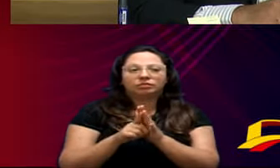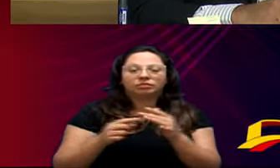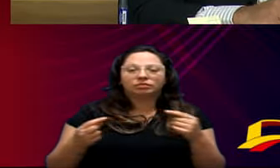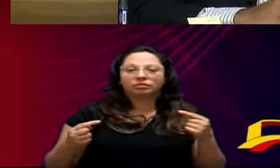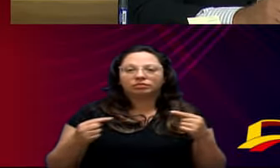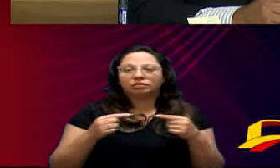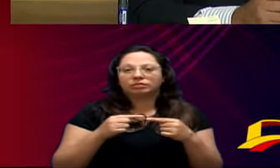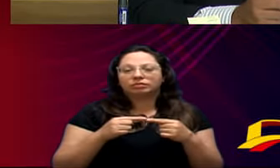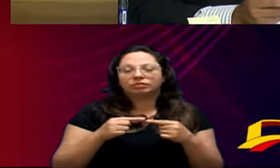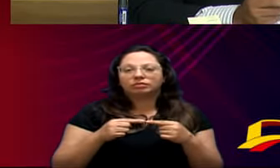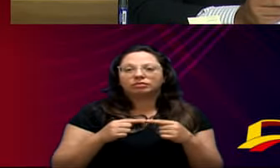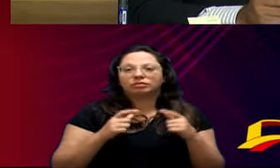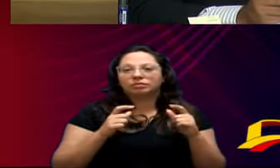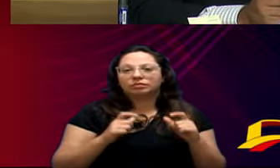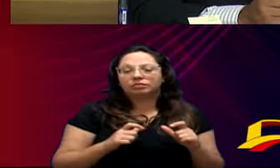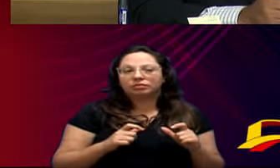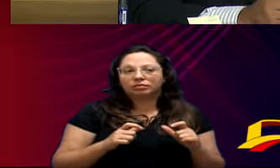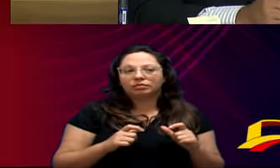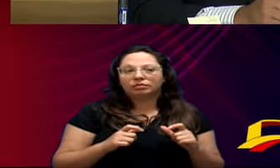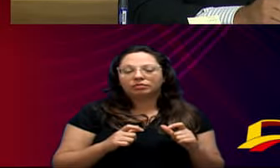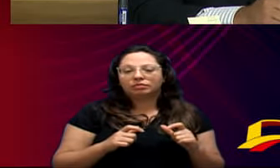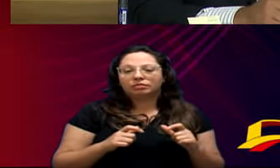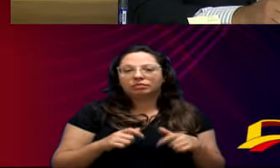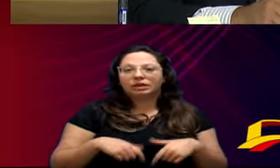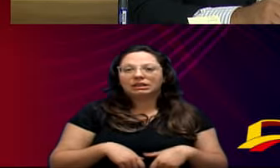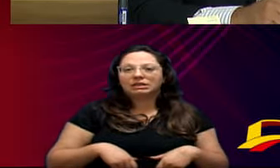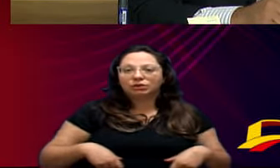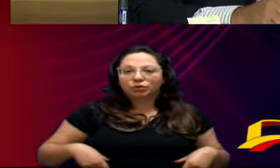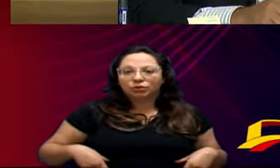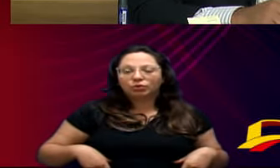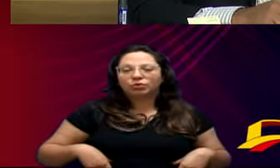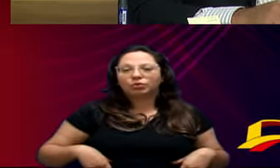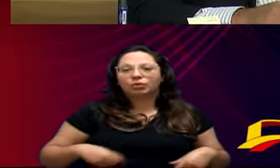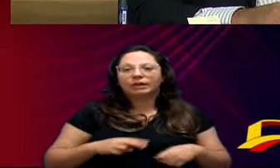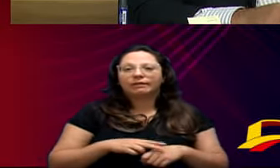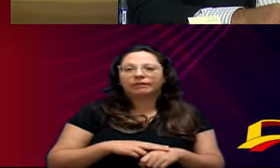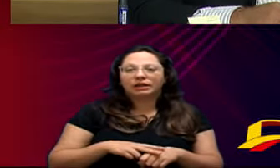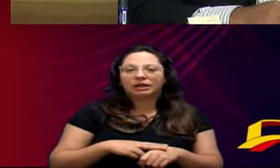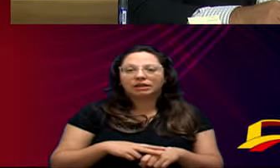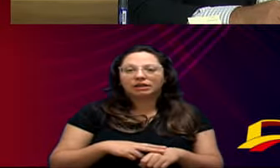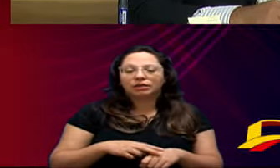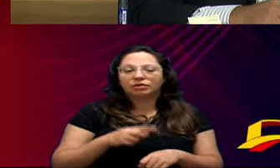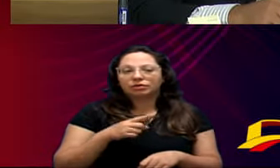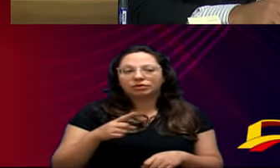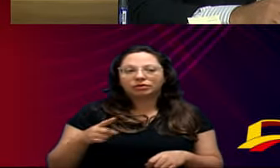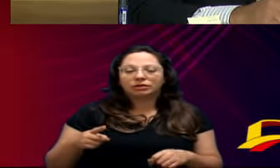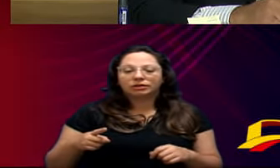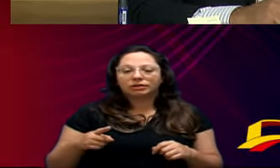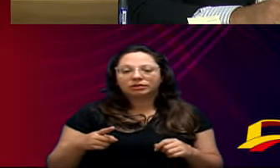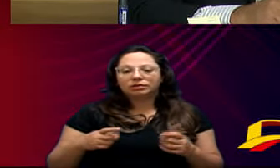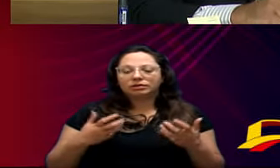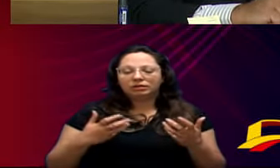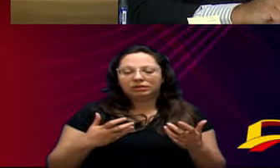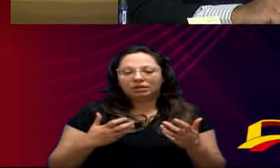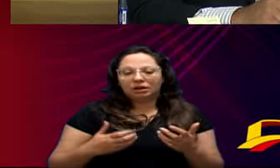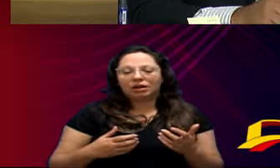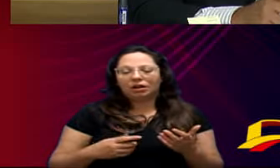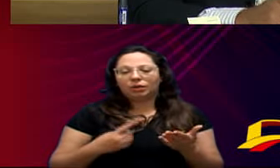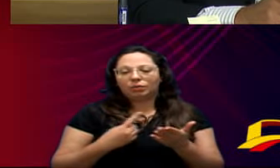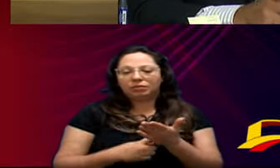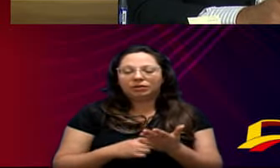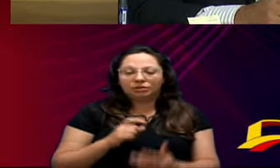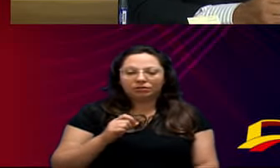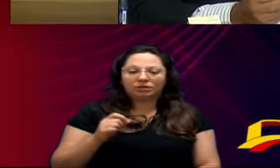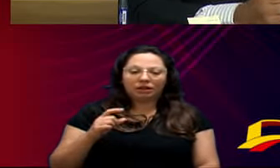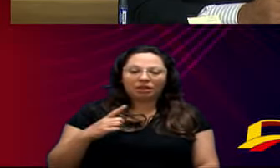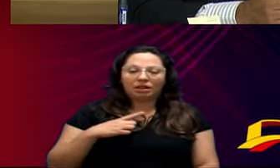a áreas cinturões verdes qual qual que é a proposta né secretário A Gente Tem muita área verde que